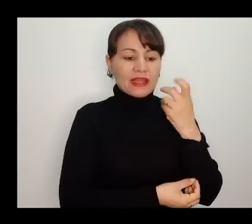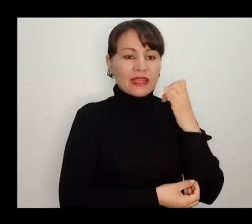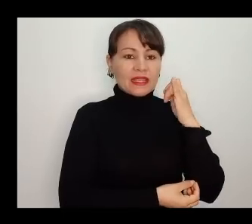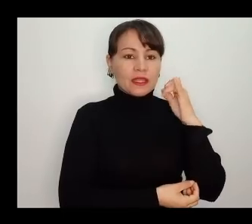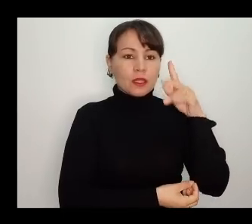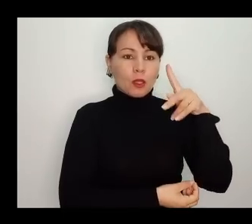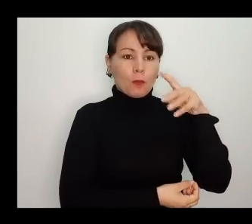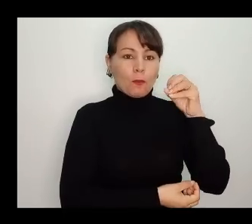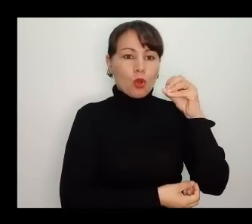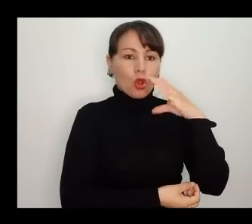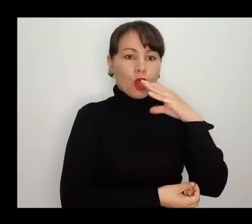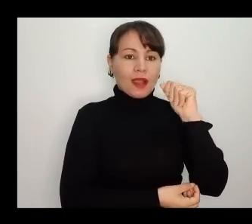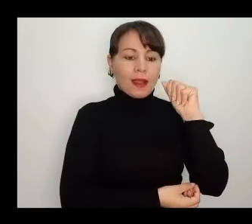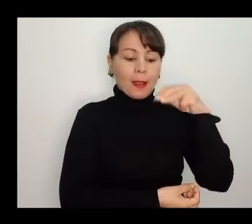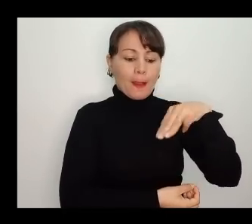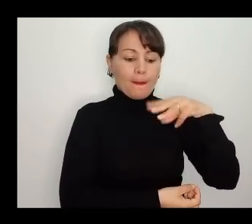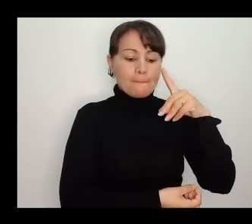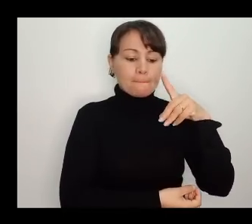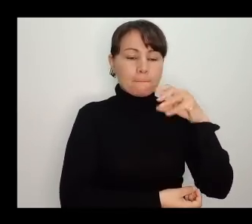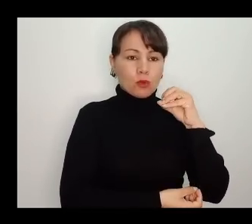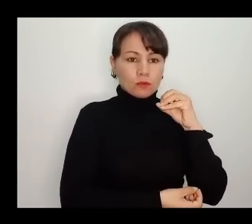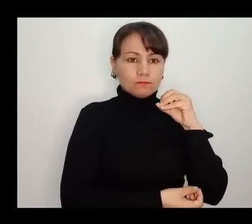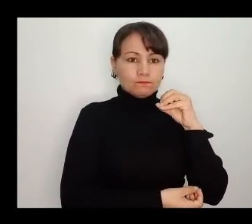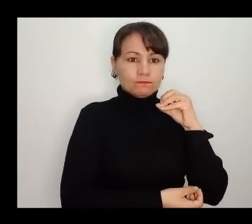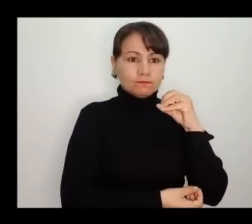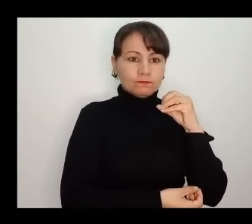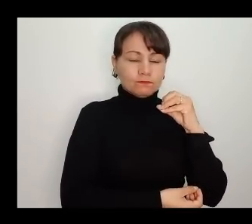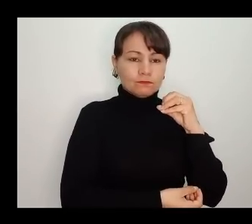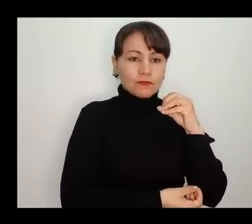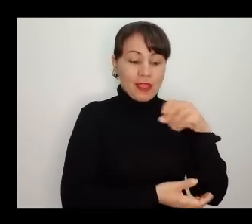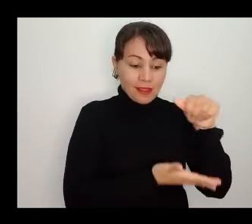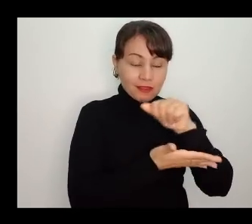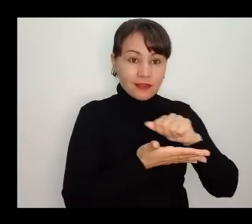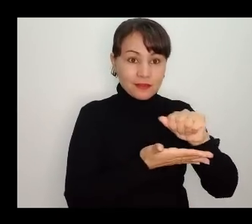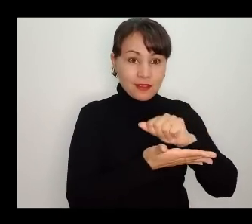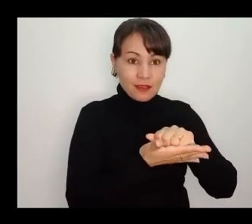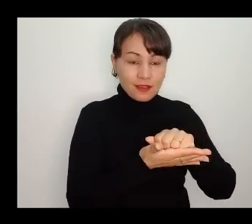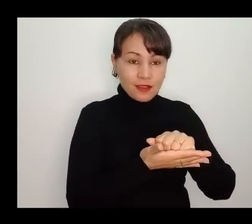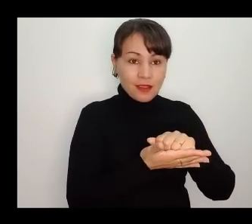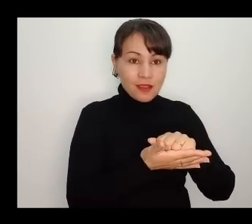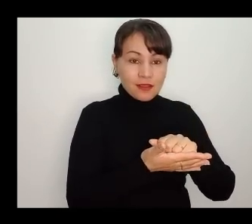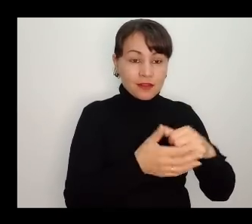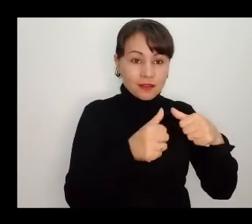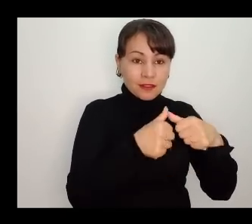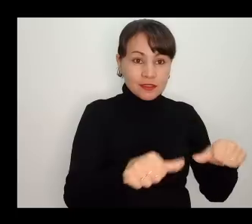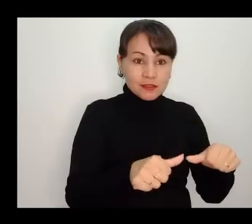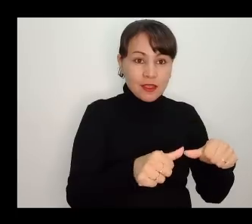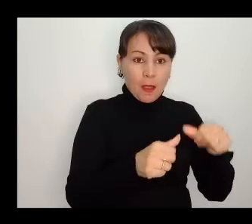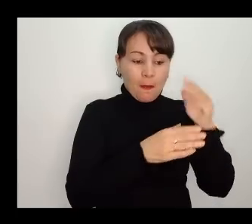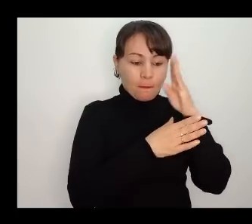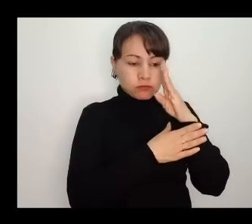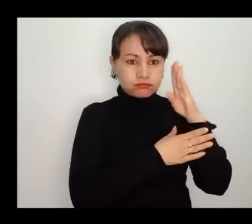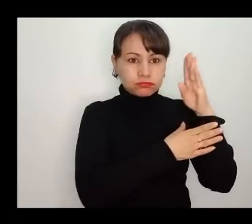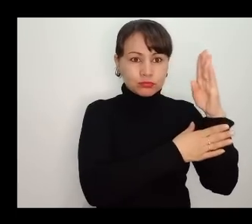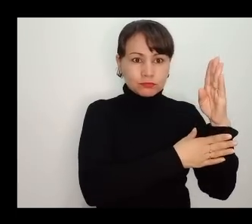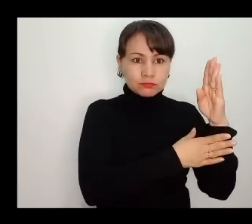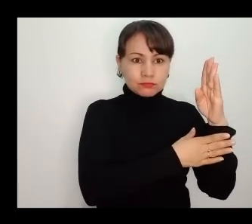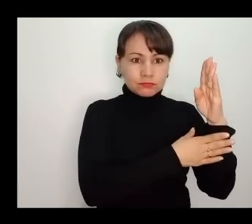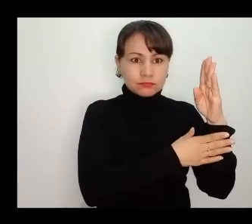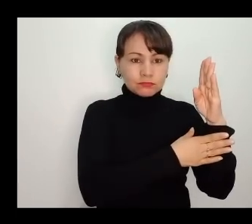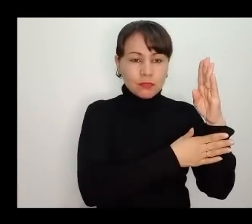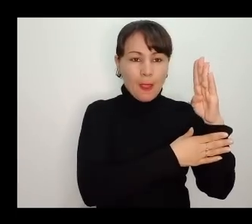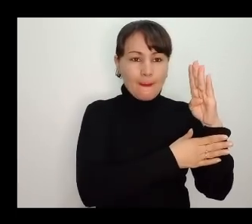hipocampo. E é justamente nessa estrutura hipocampal, que ela fica localizada